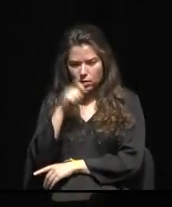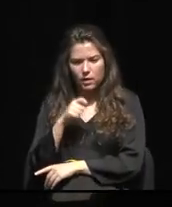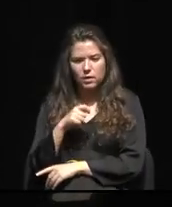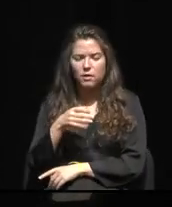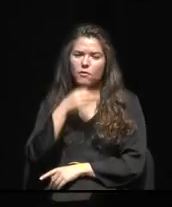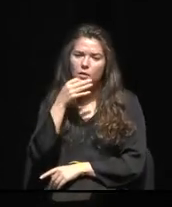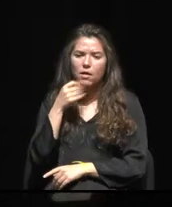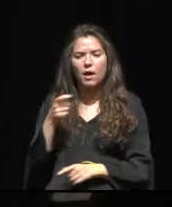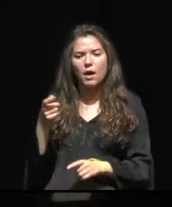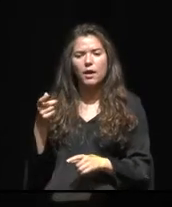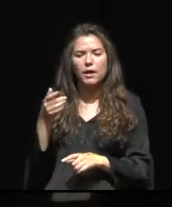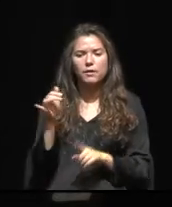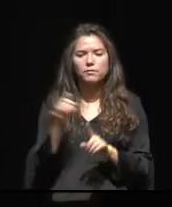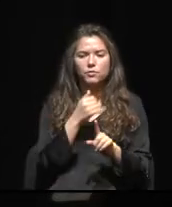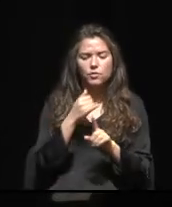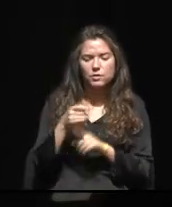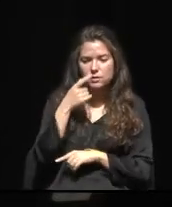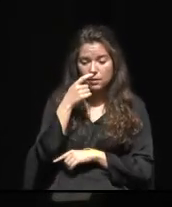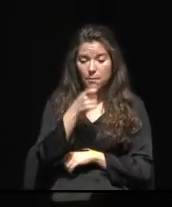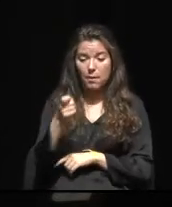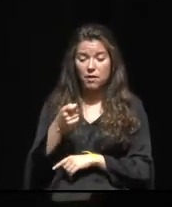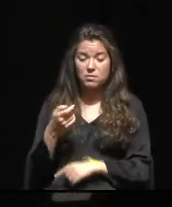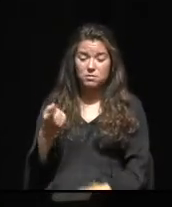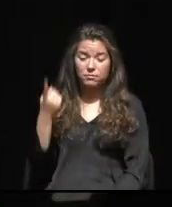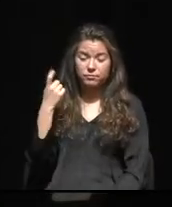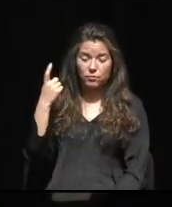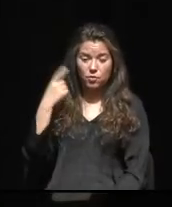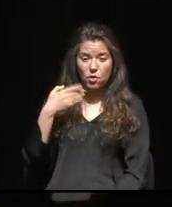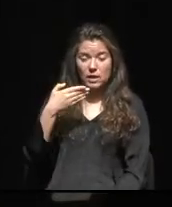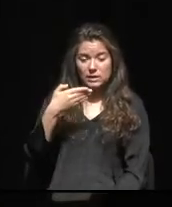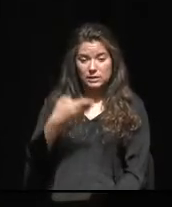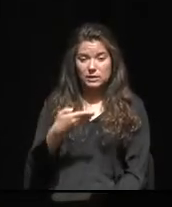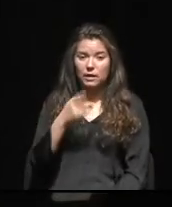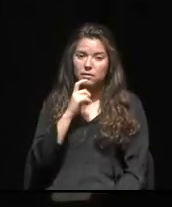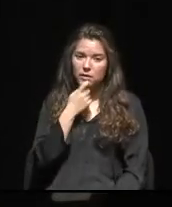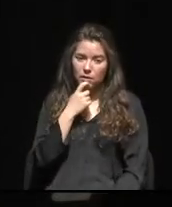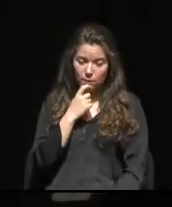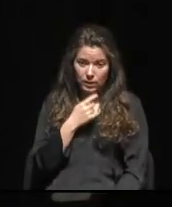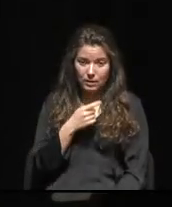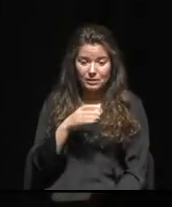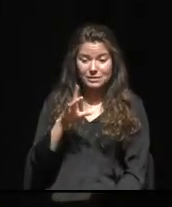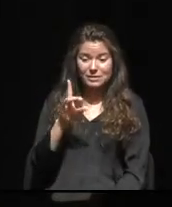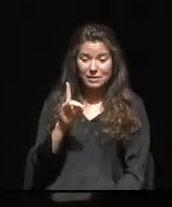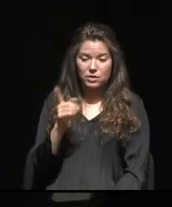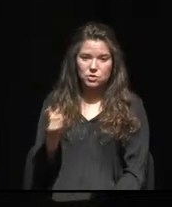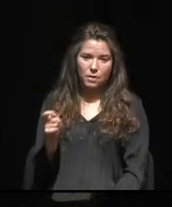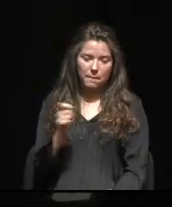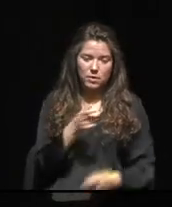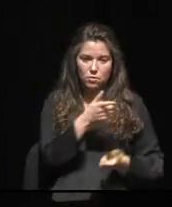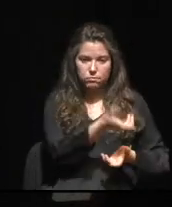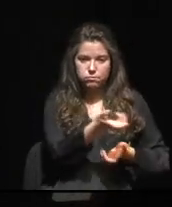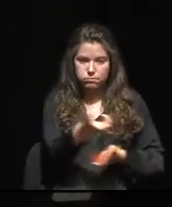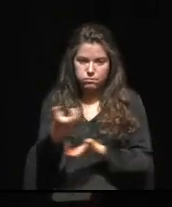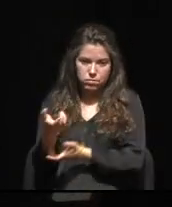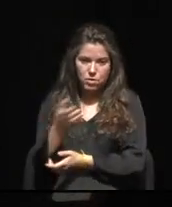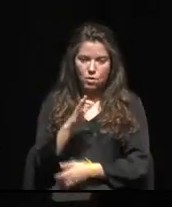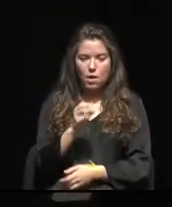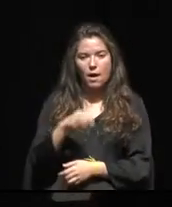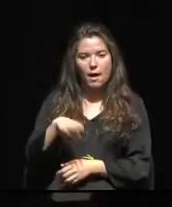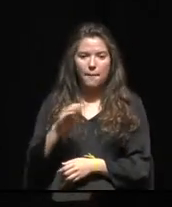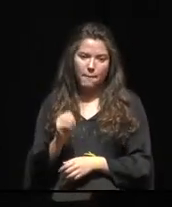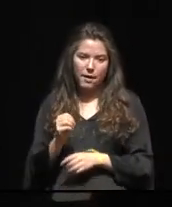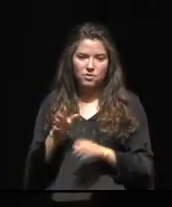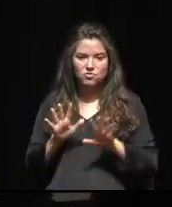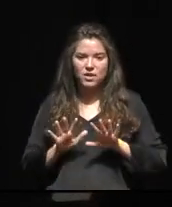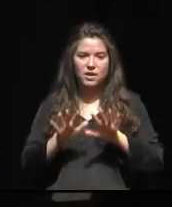anteontem dia 7 de Abril se meses com o turismo do amas invadiu Israel